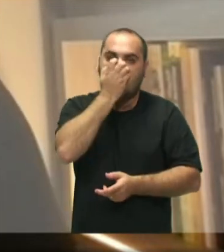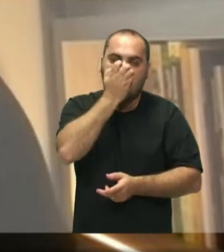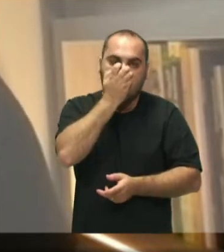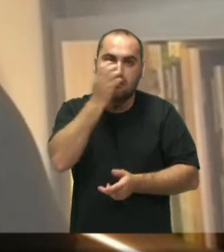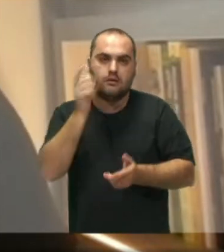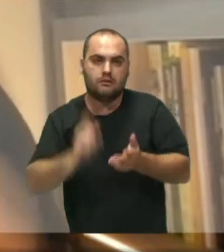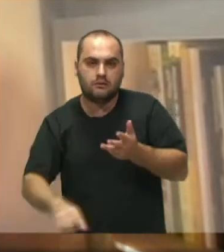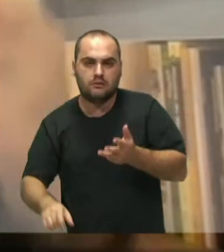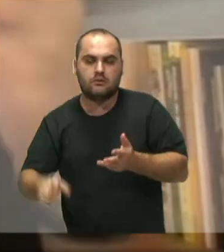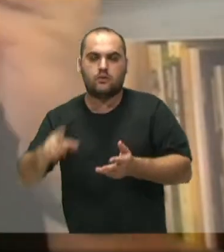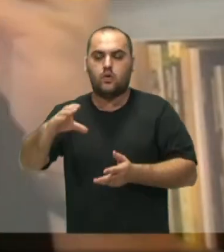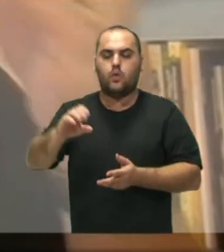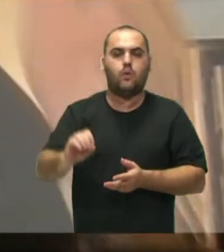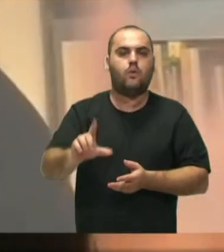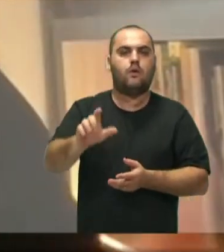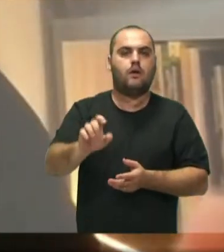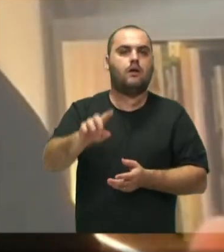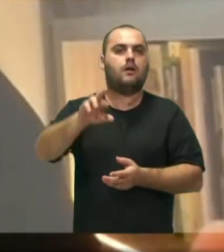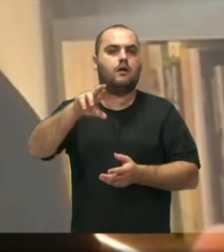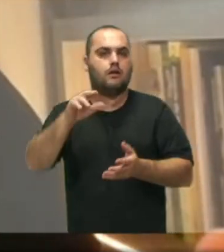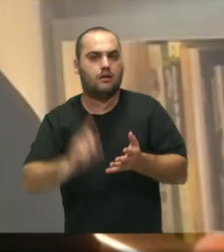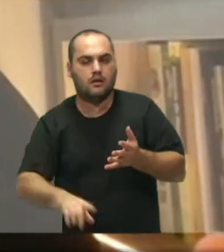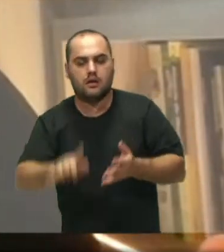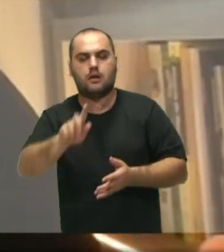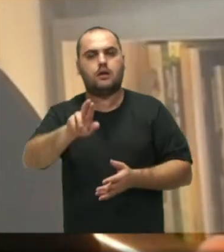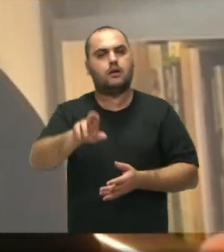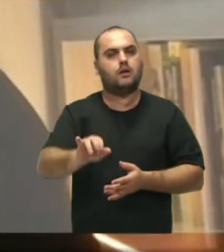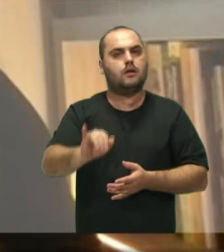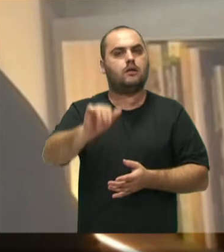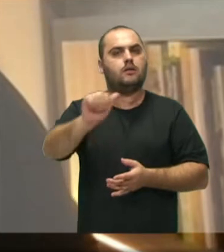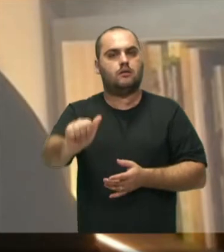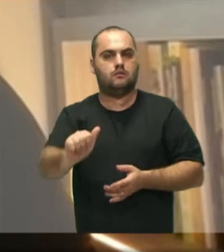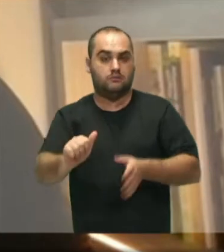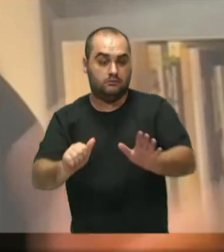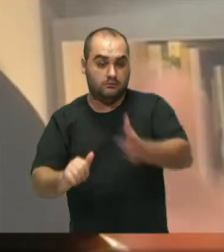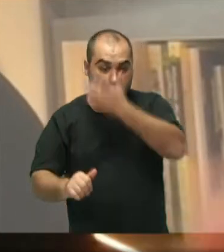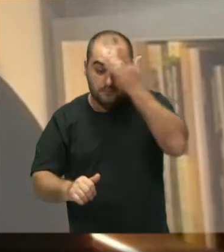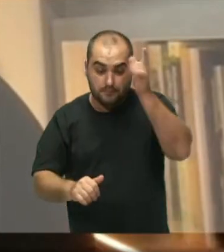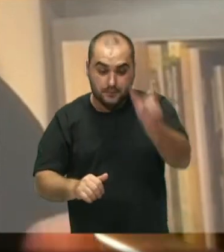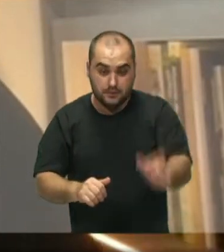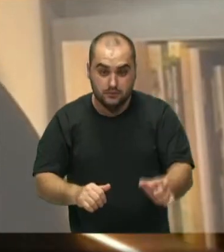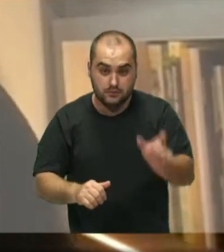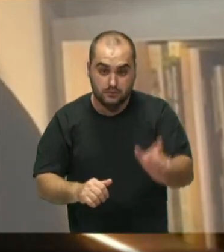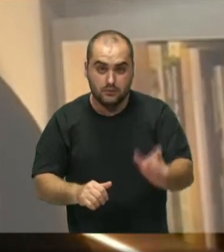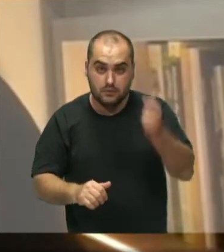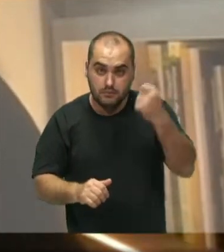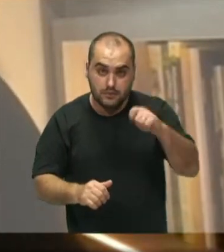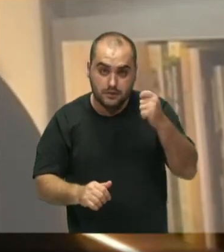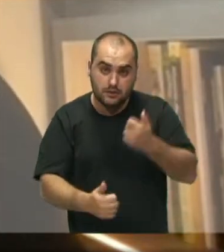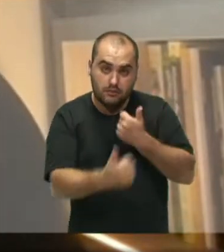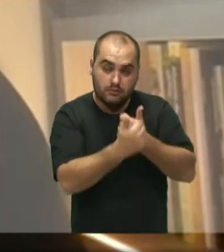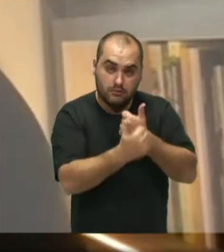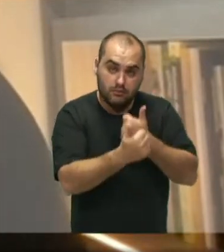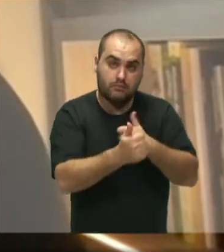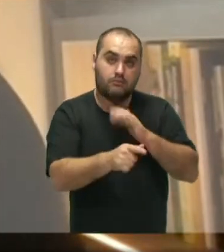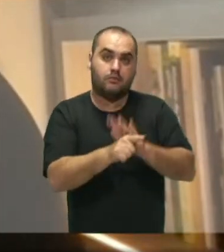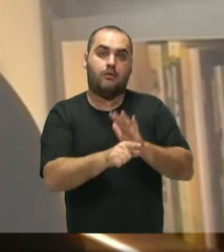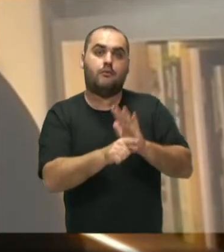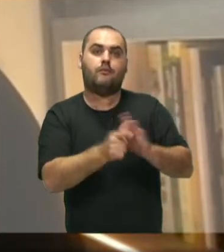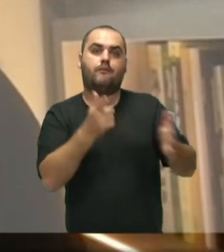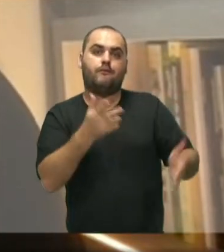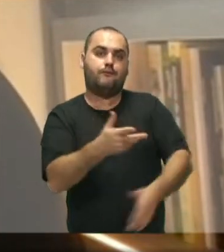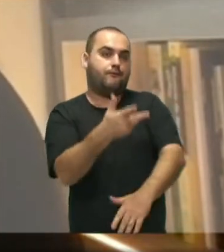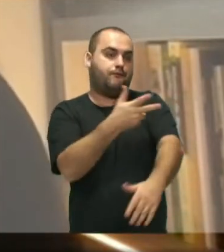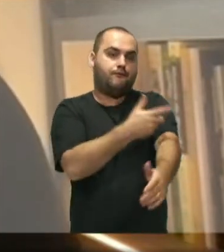o uso de coleira de guia é a necessidade do dono do animalzinho tá portando é a sua carteira de